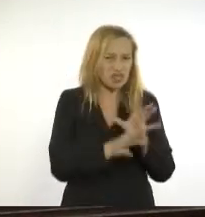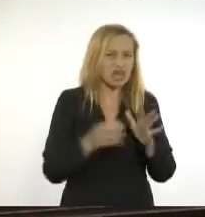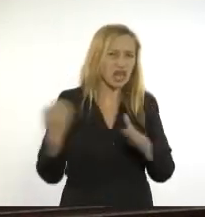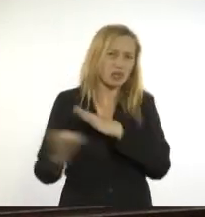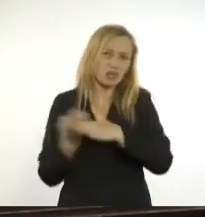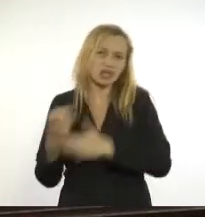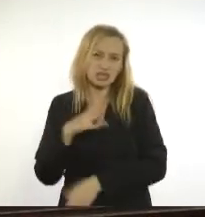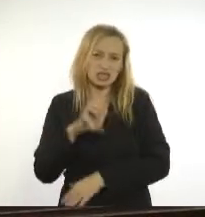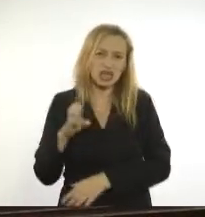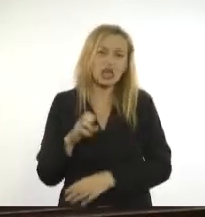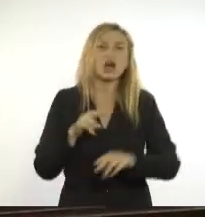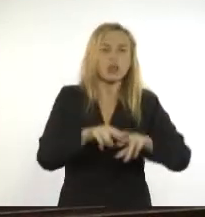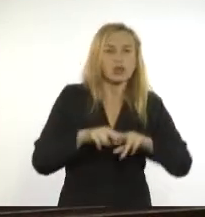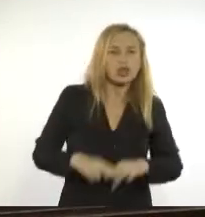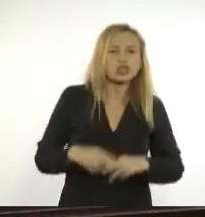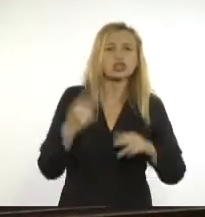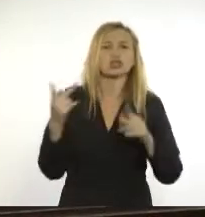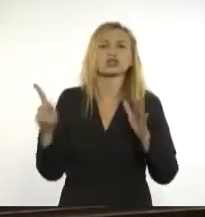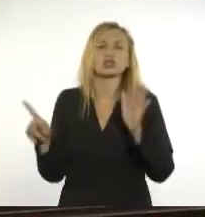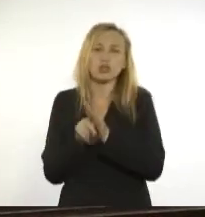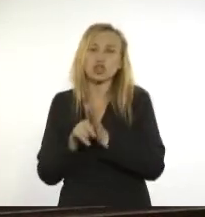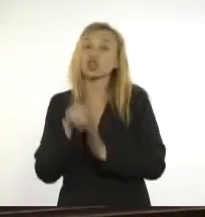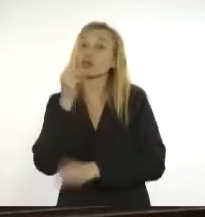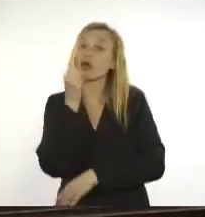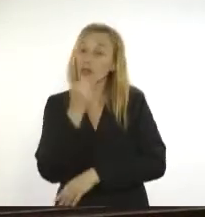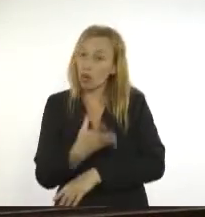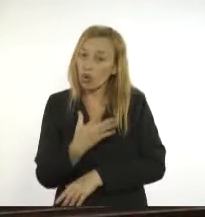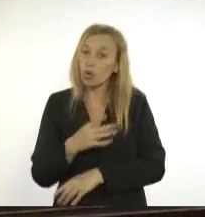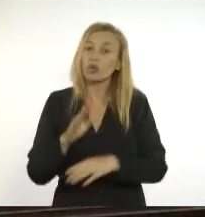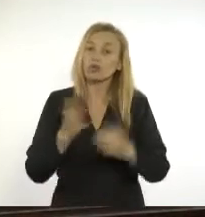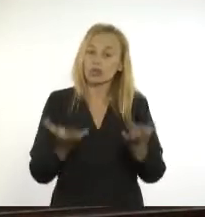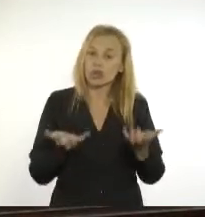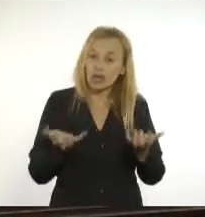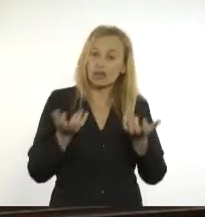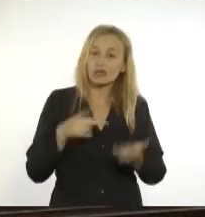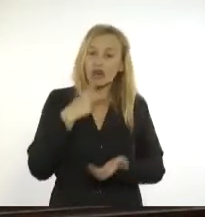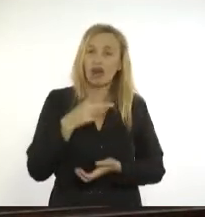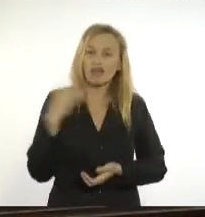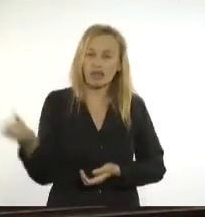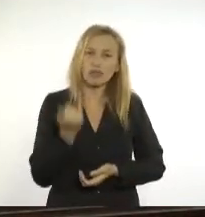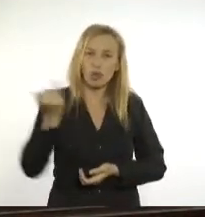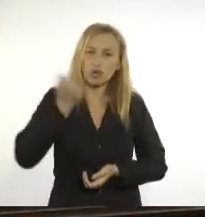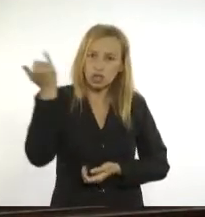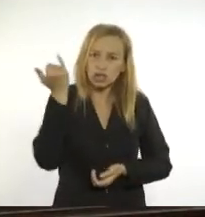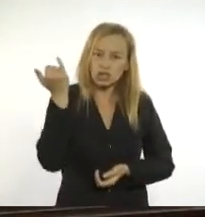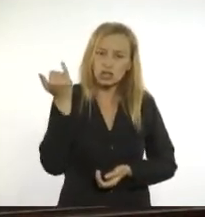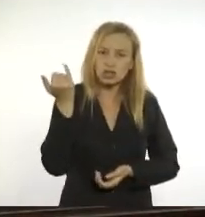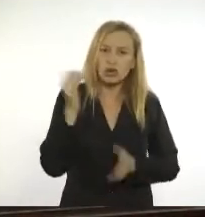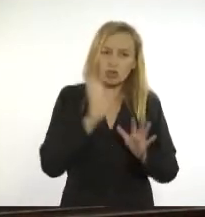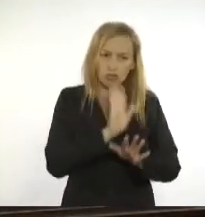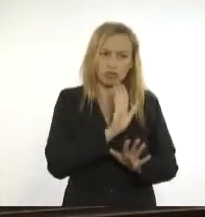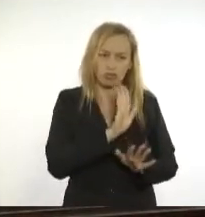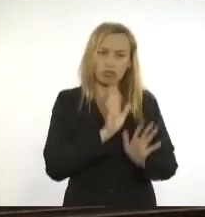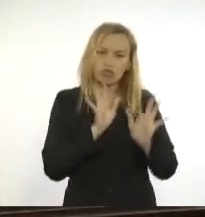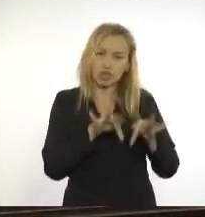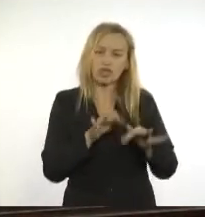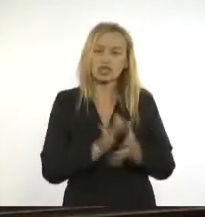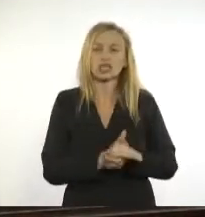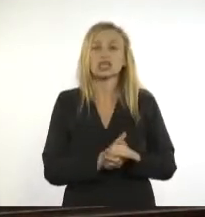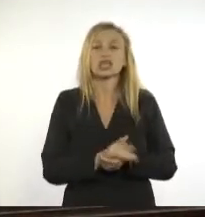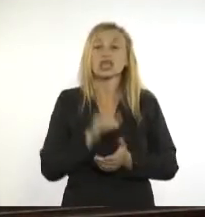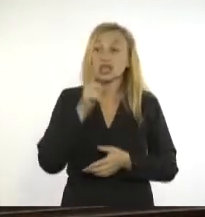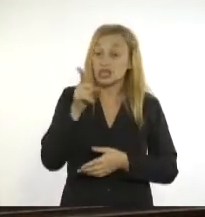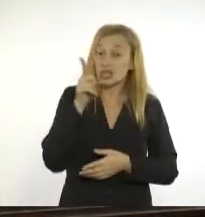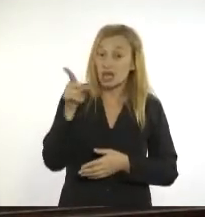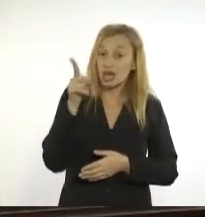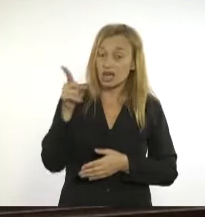Felipe e do André oferecem muita contribuição, mas eu quero ressaltar a importância... Concluí, deputado. Vou concluir. De que ele remeta à lei do